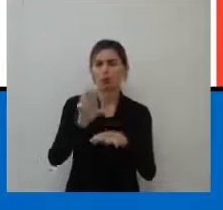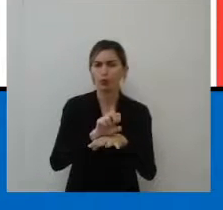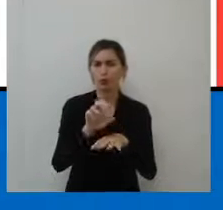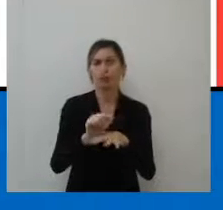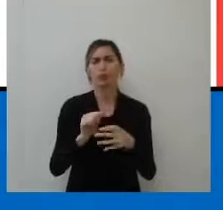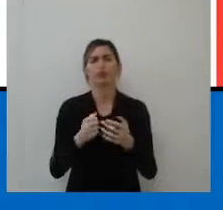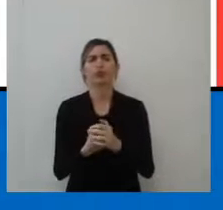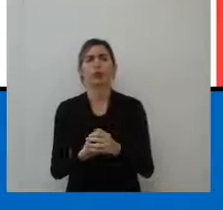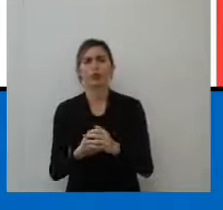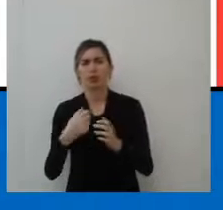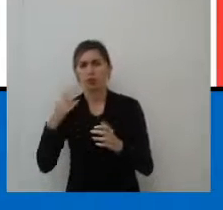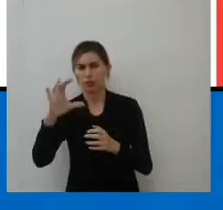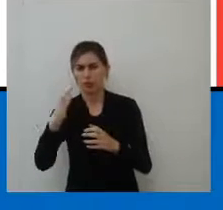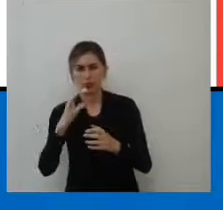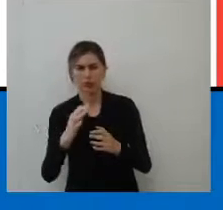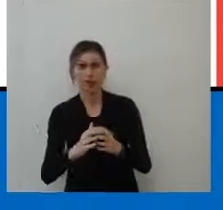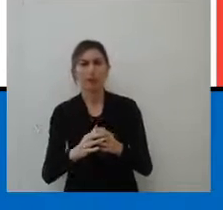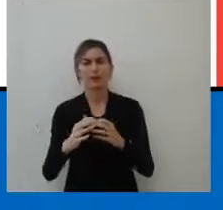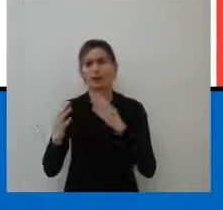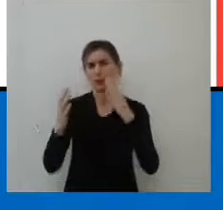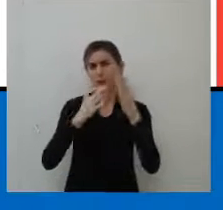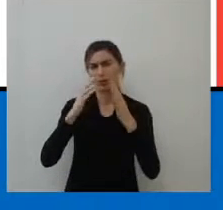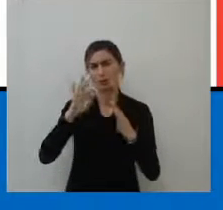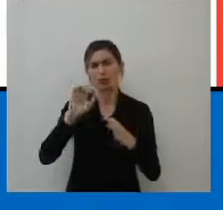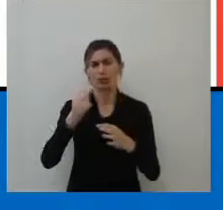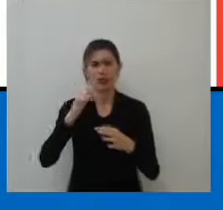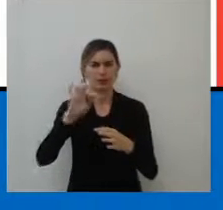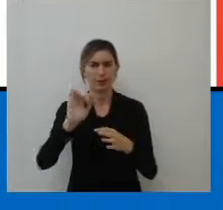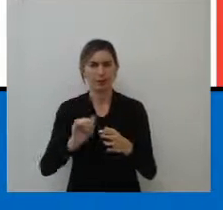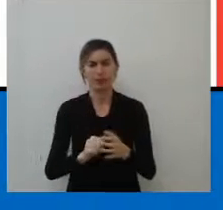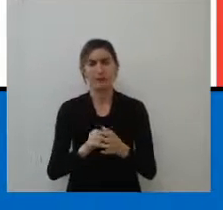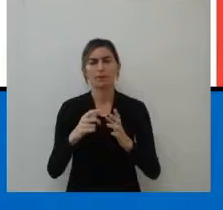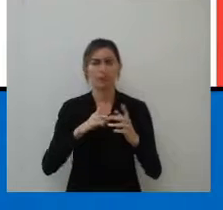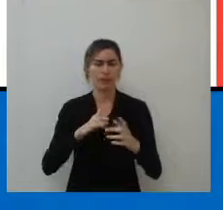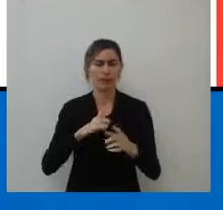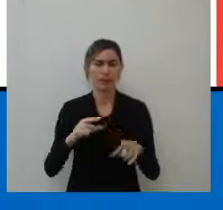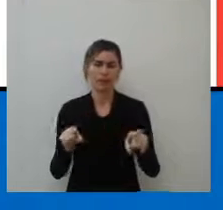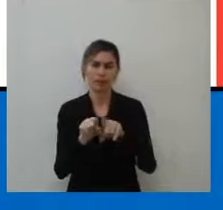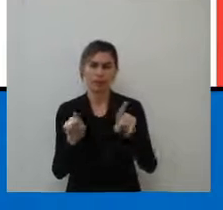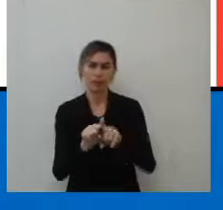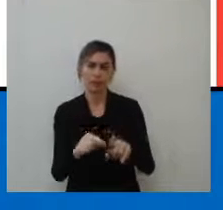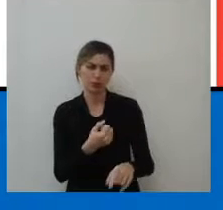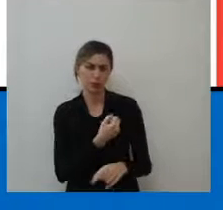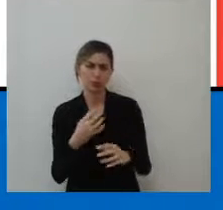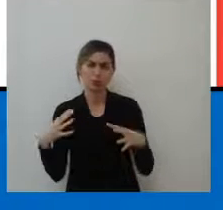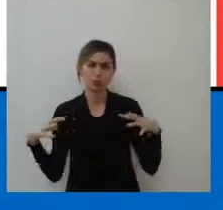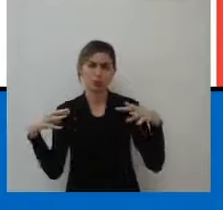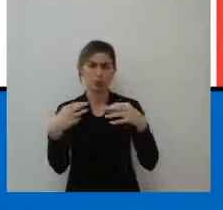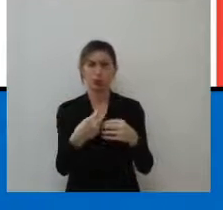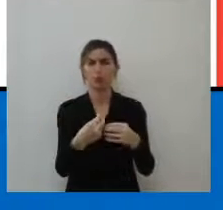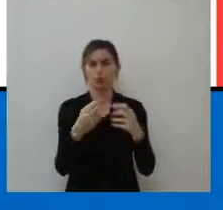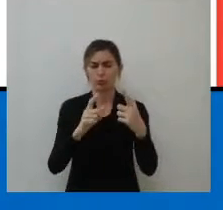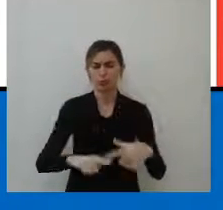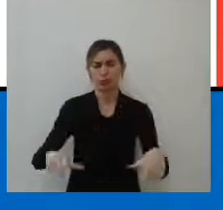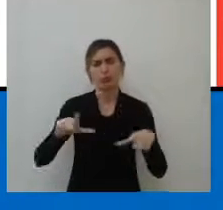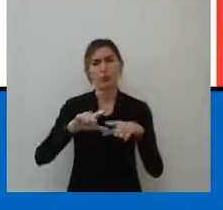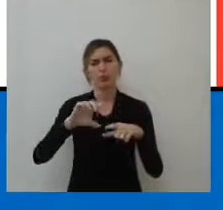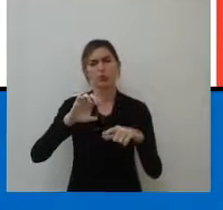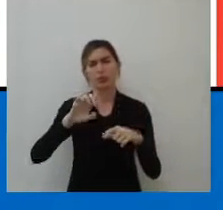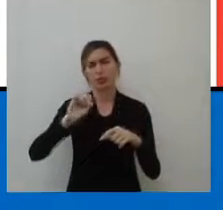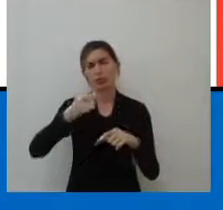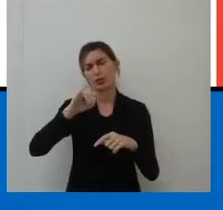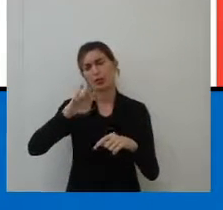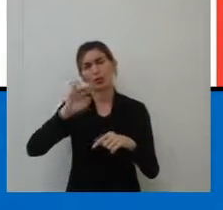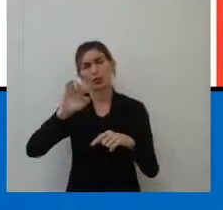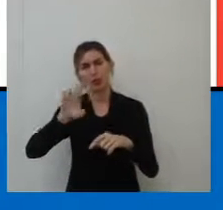parte científica vai estar na psicosfera. E existe também, no meio disso tudo, o ciberespaço. O ciberespaço